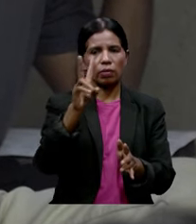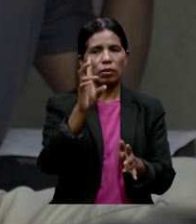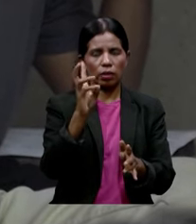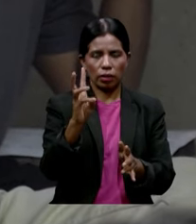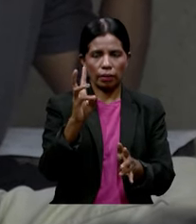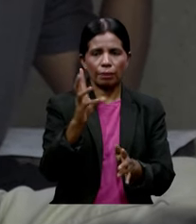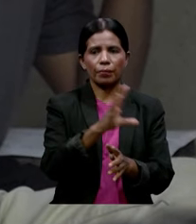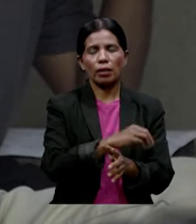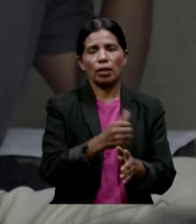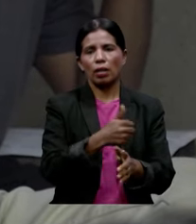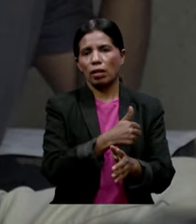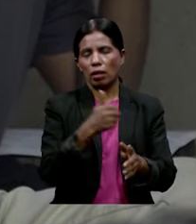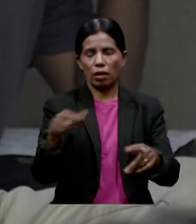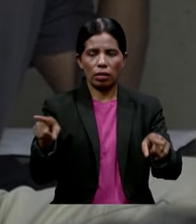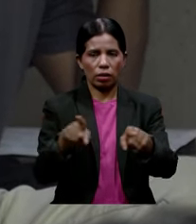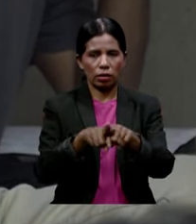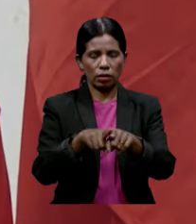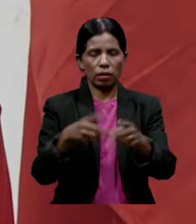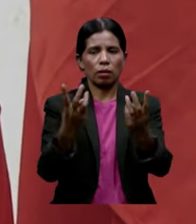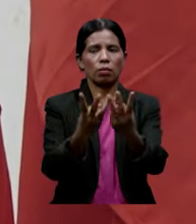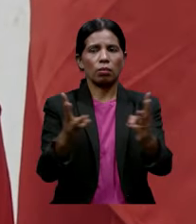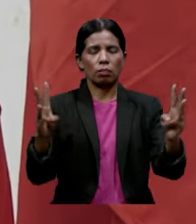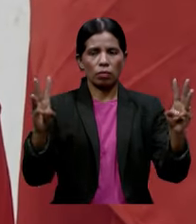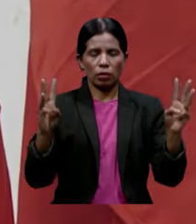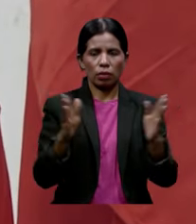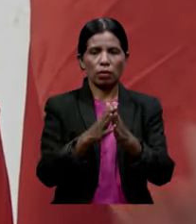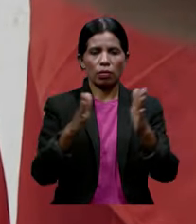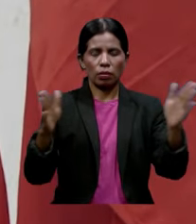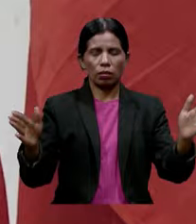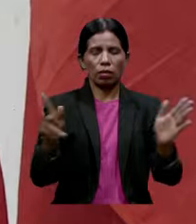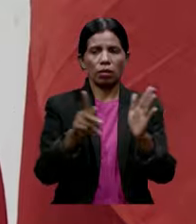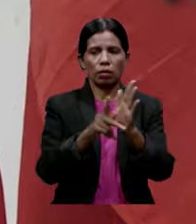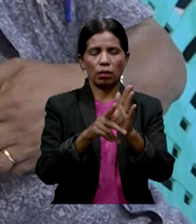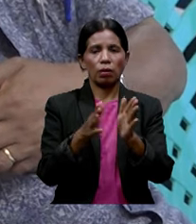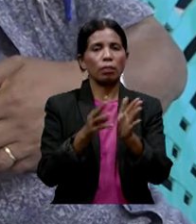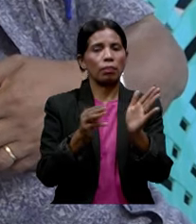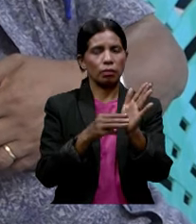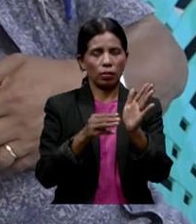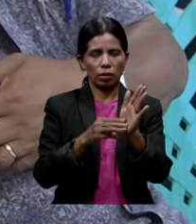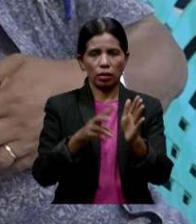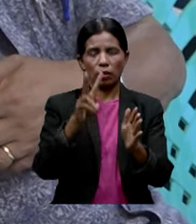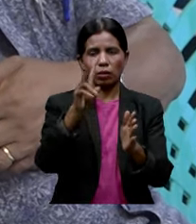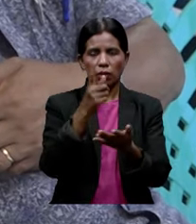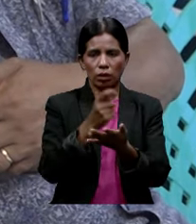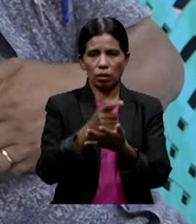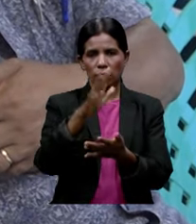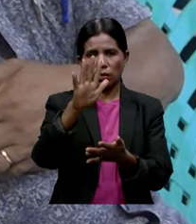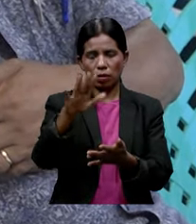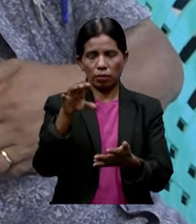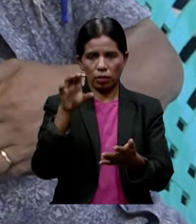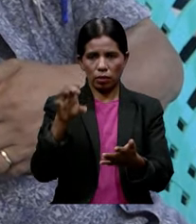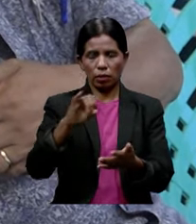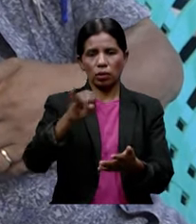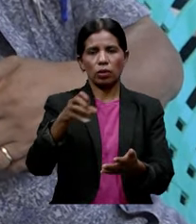território Seluk, separa o Moro Holuan, quase quilômetro Rehun Rua Atos Lima Resin, a